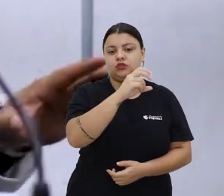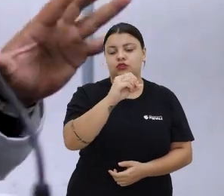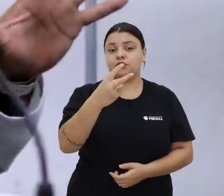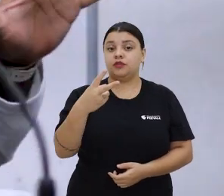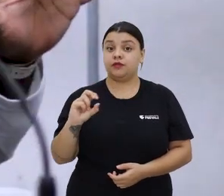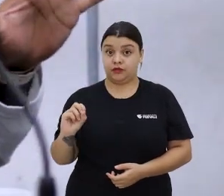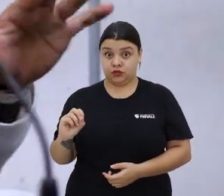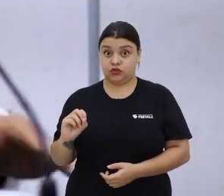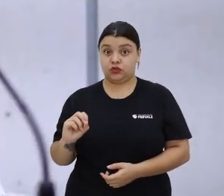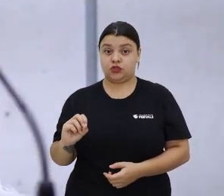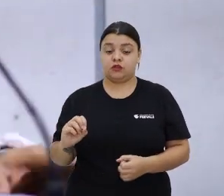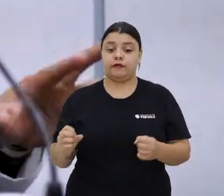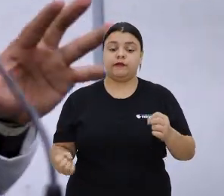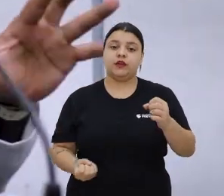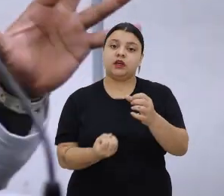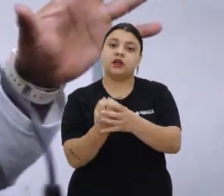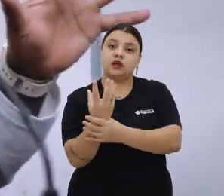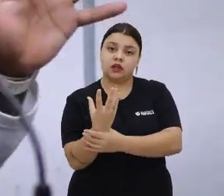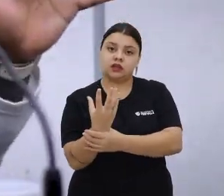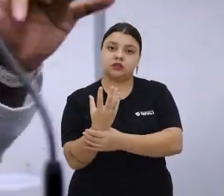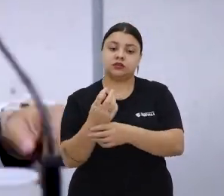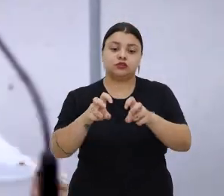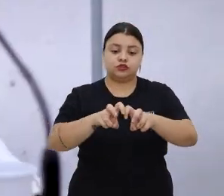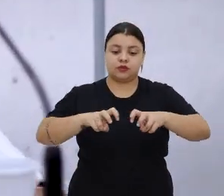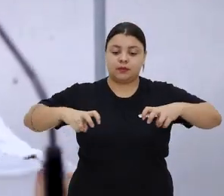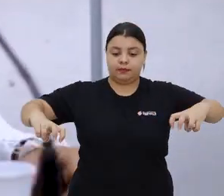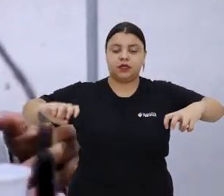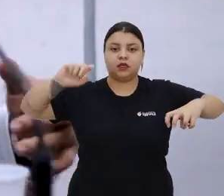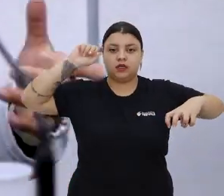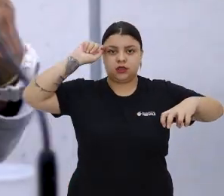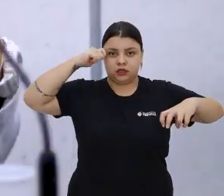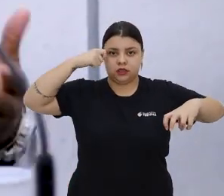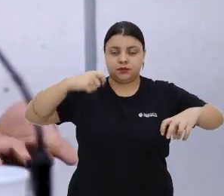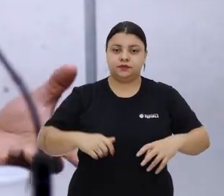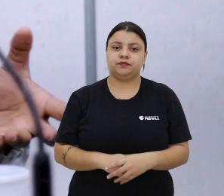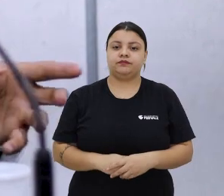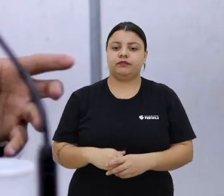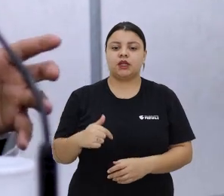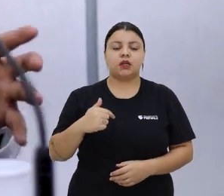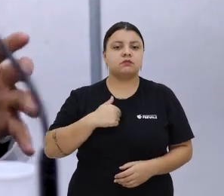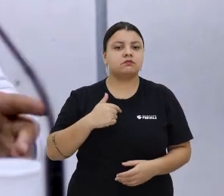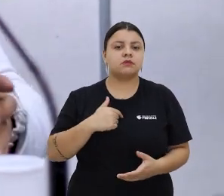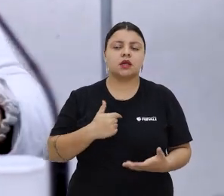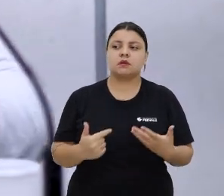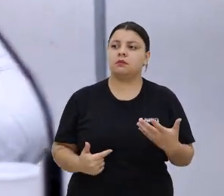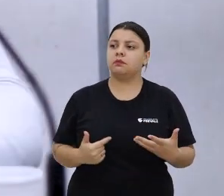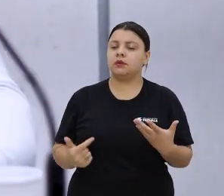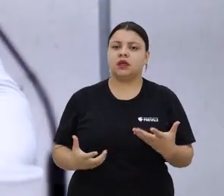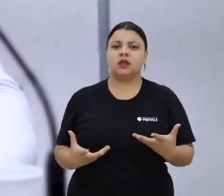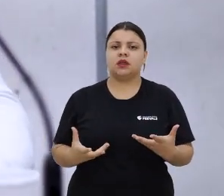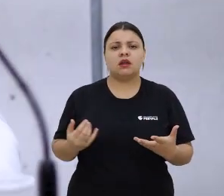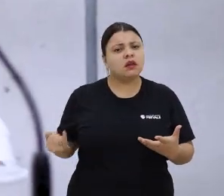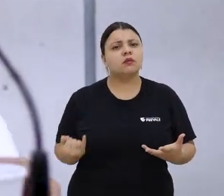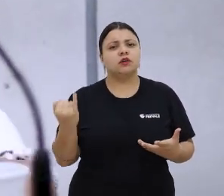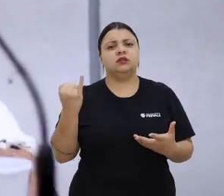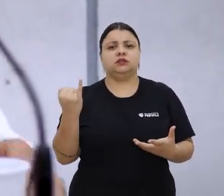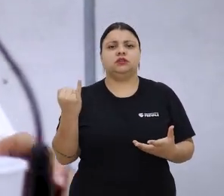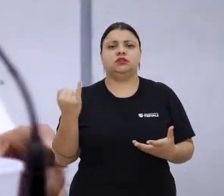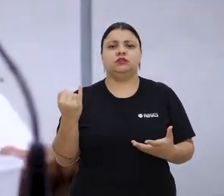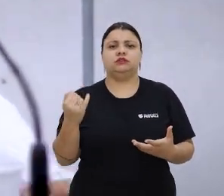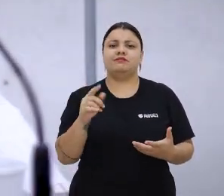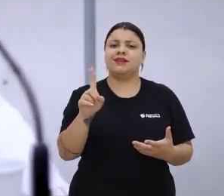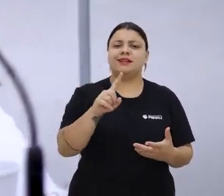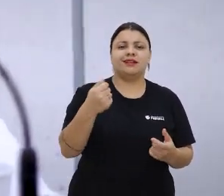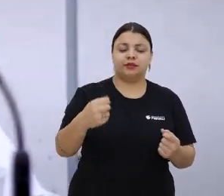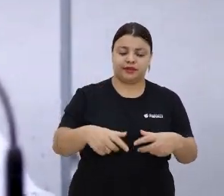o surgimento, né, de uma bancada negra, que para mim é meio que... Ela é importante, mas ela não precisava ter